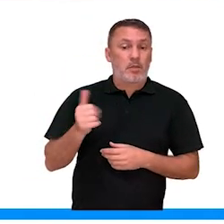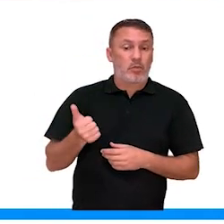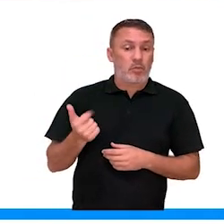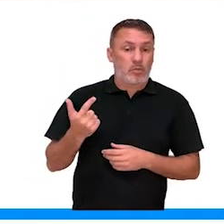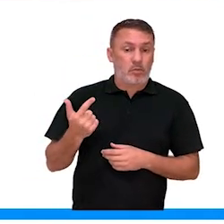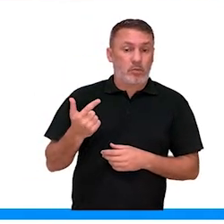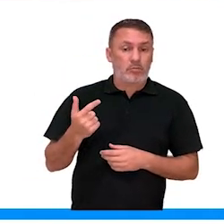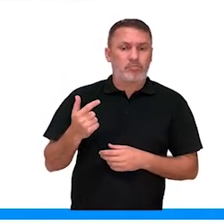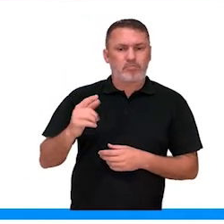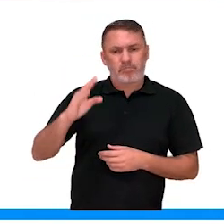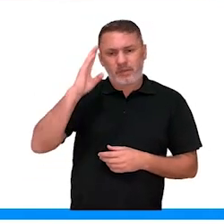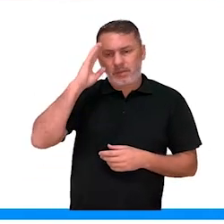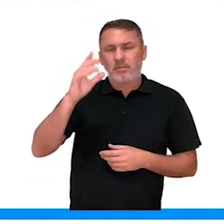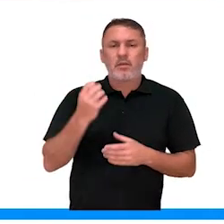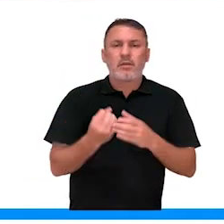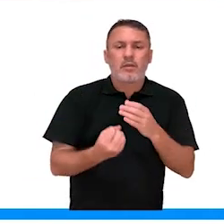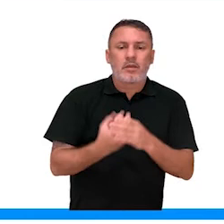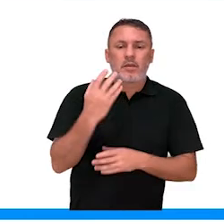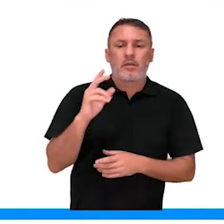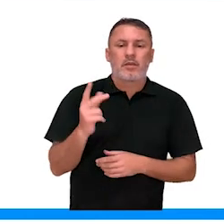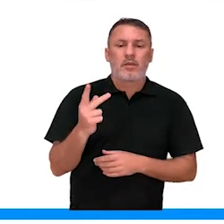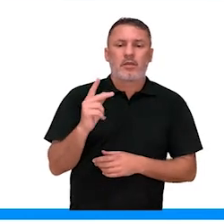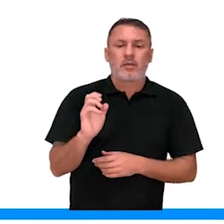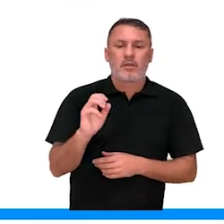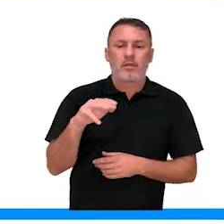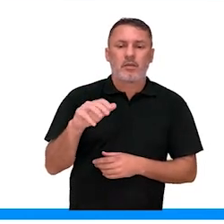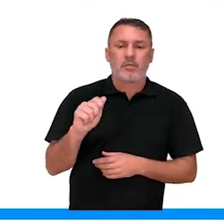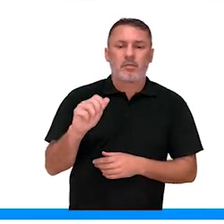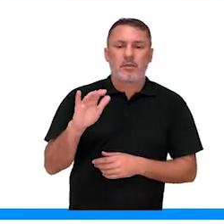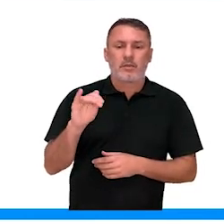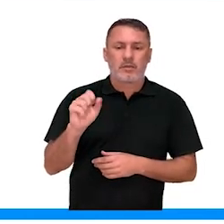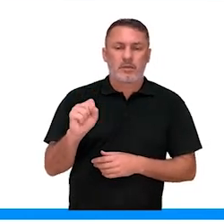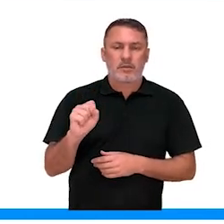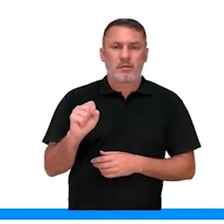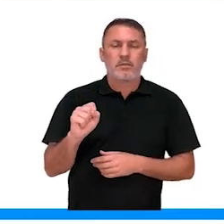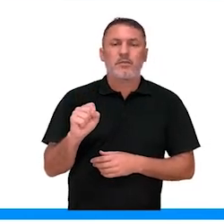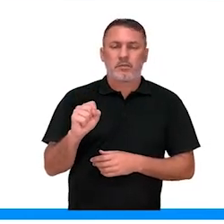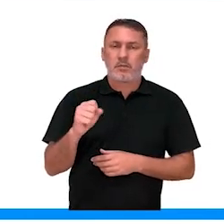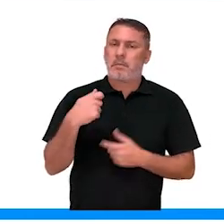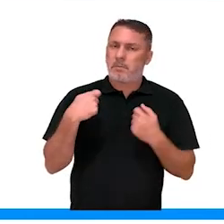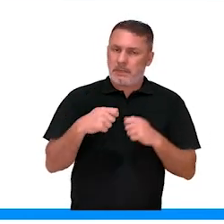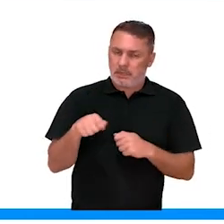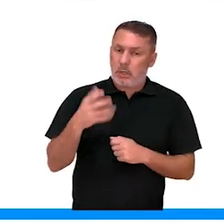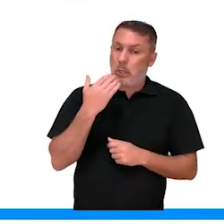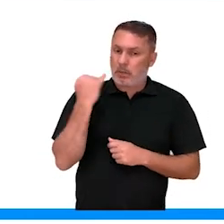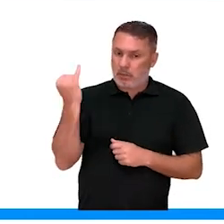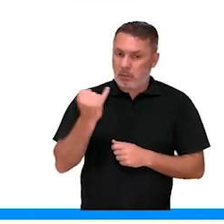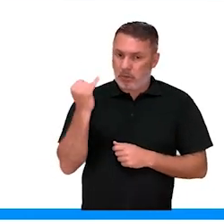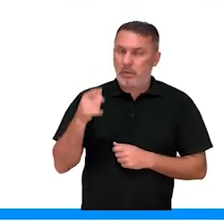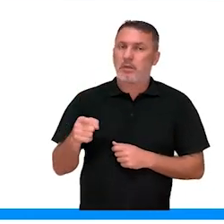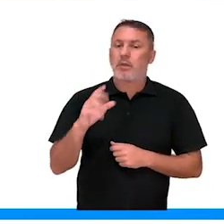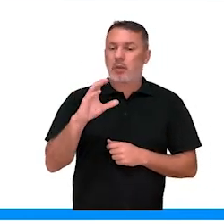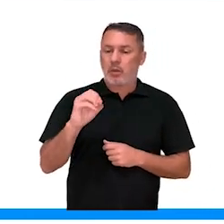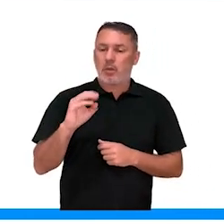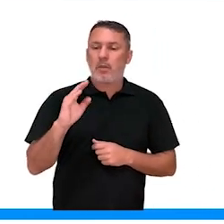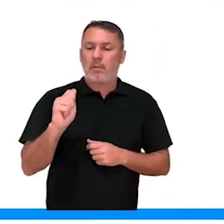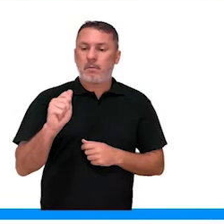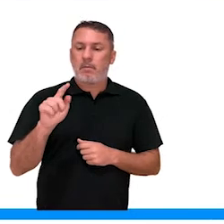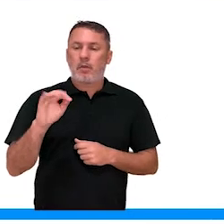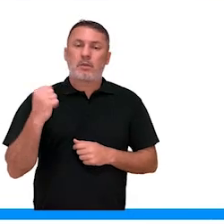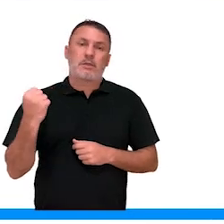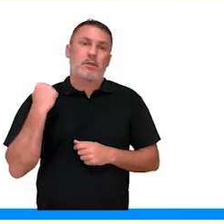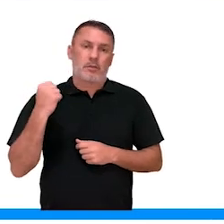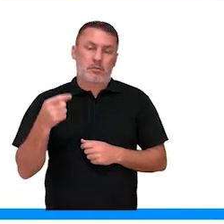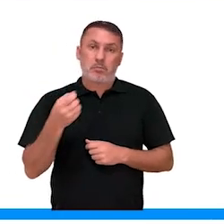chamada de vitamina B12, e é essencial para a formação das hemácias. Então, a gente precisa dessa vitamina para ter